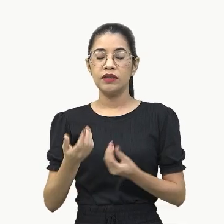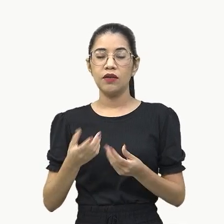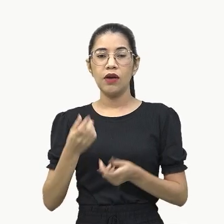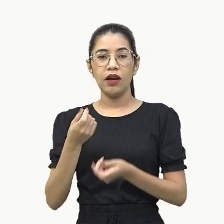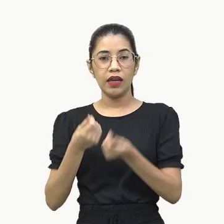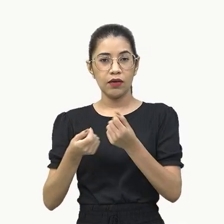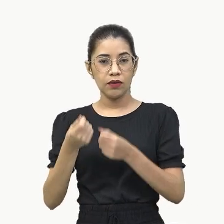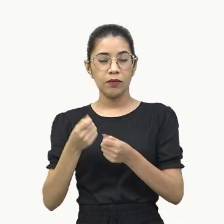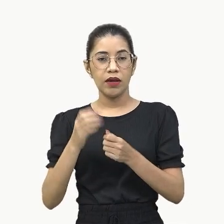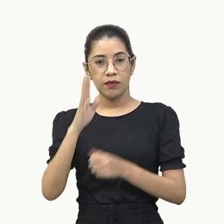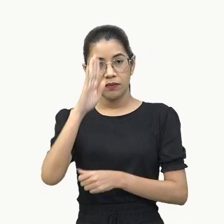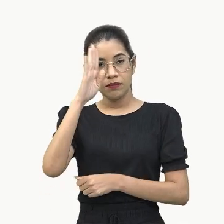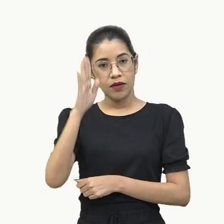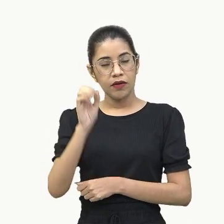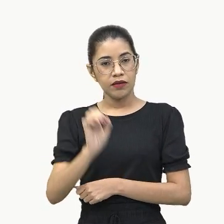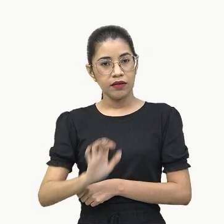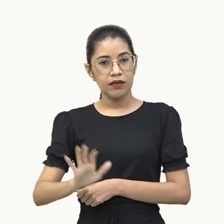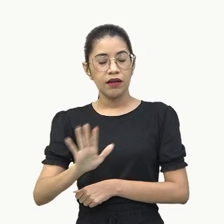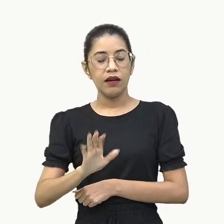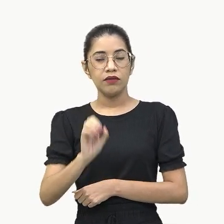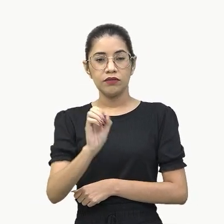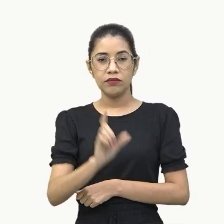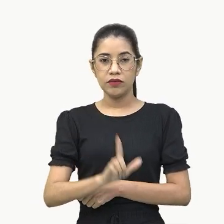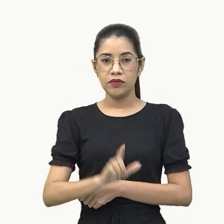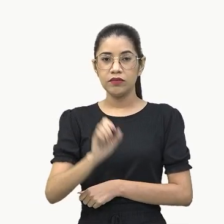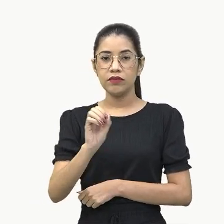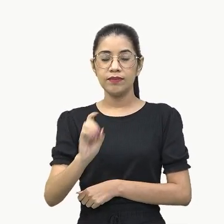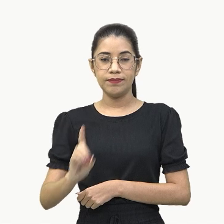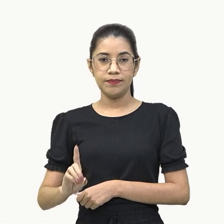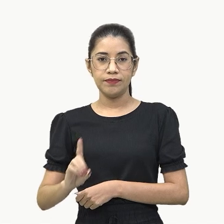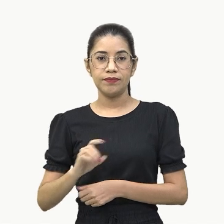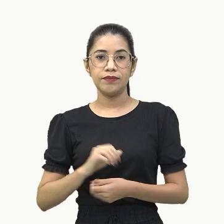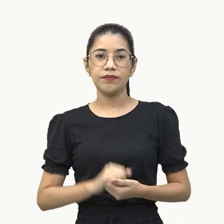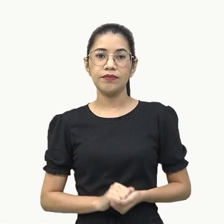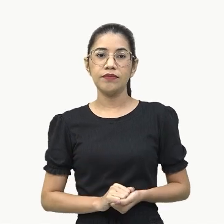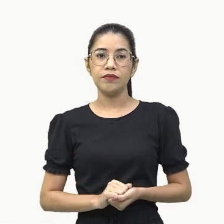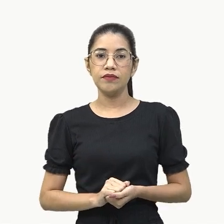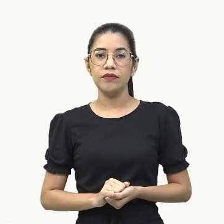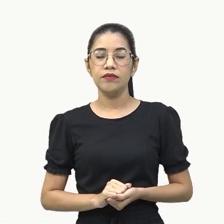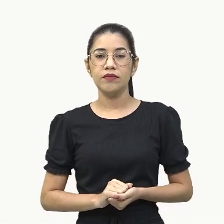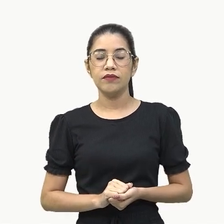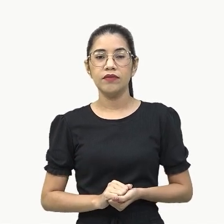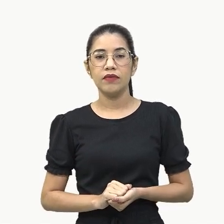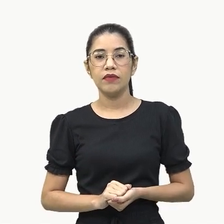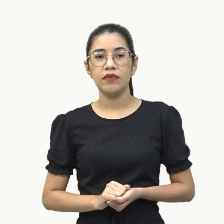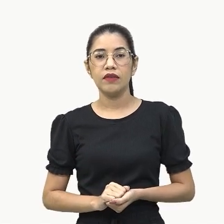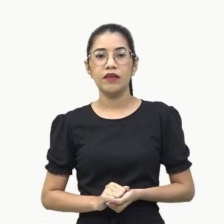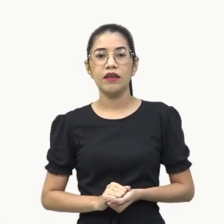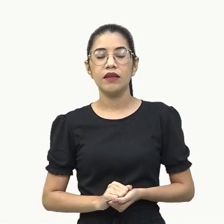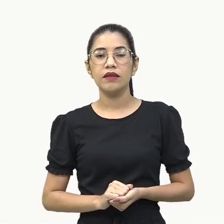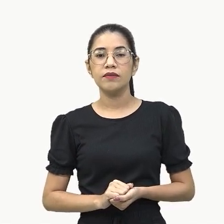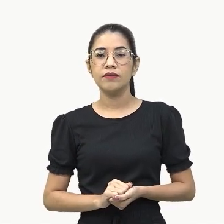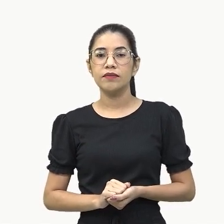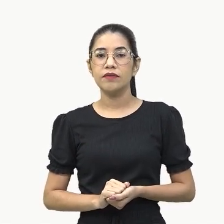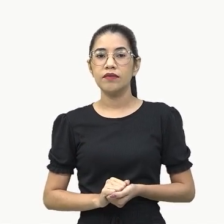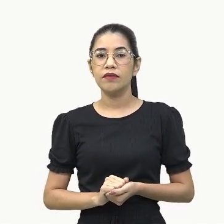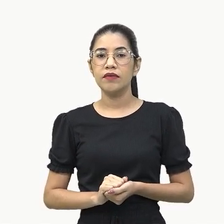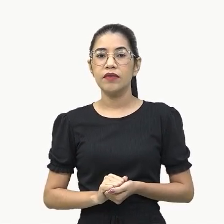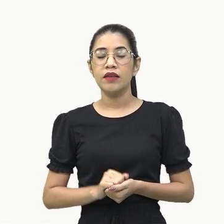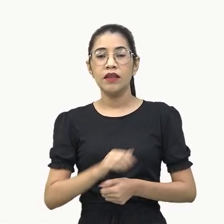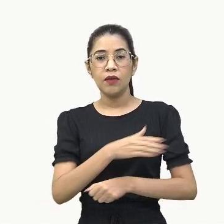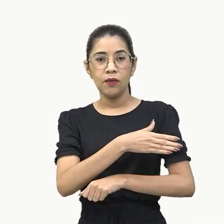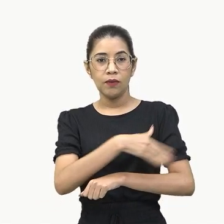nessa infraestrutura dessas duas regiões nas regiões Sul e Sudeste certo as estradas nessas